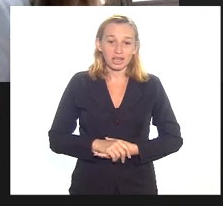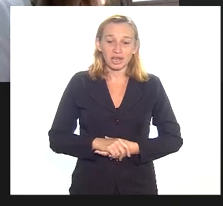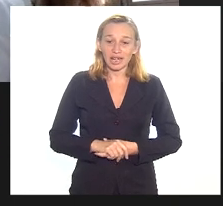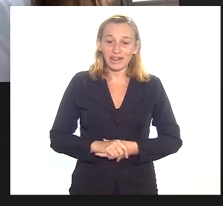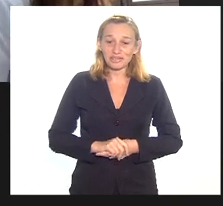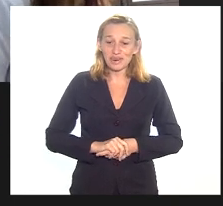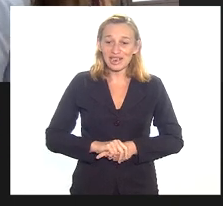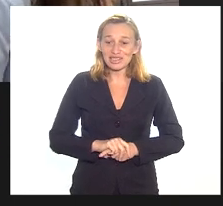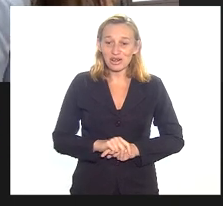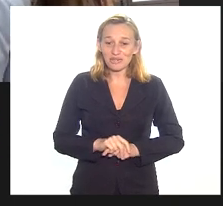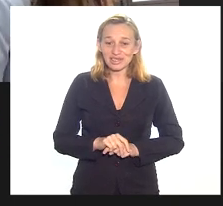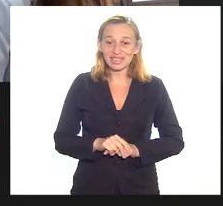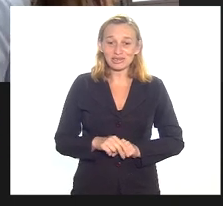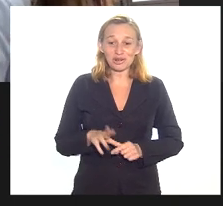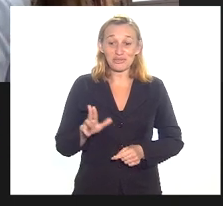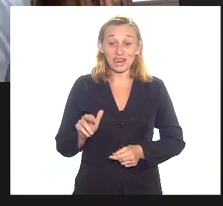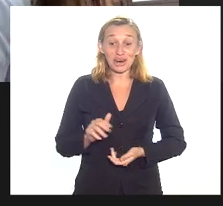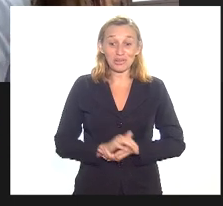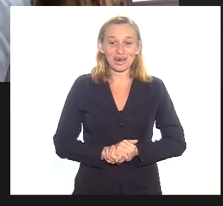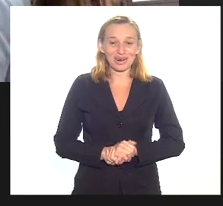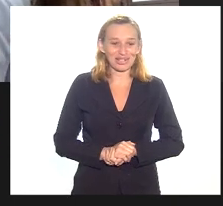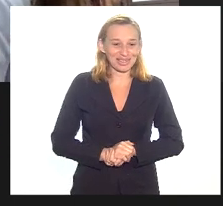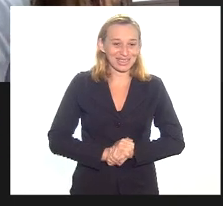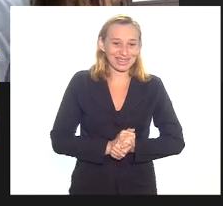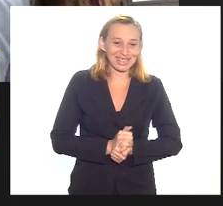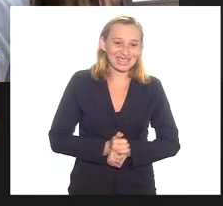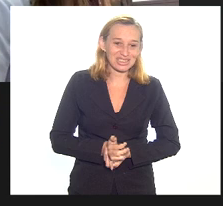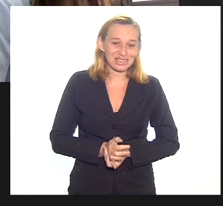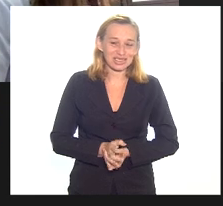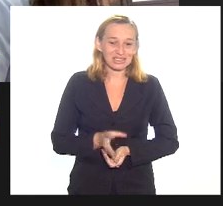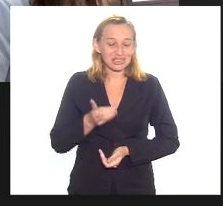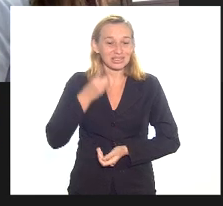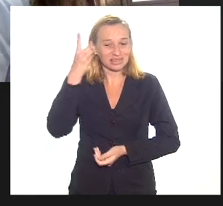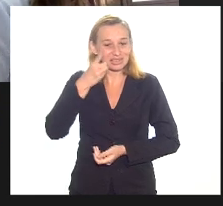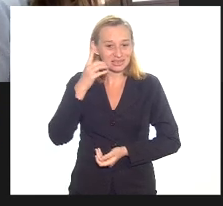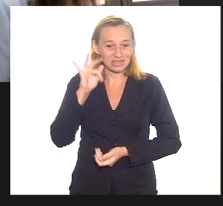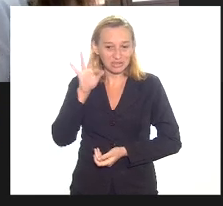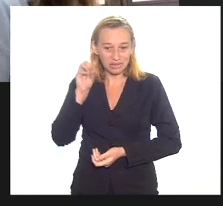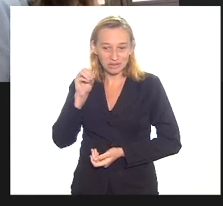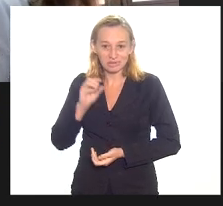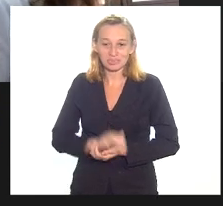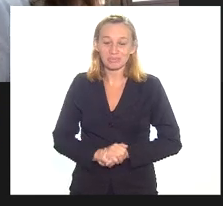Deputada Mônica Francisco. Deputado Flávio Serafini.